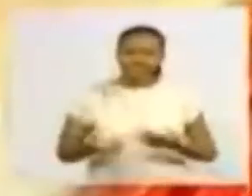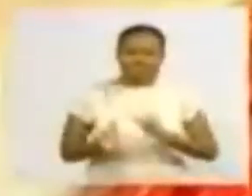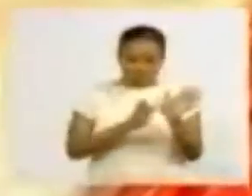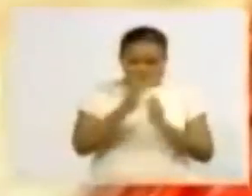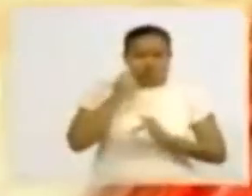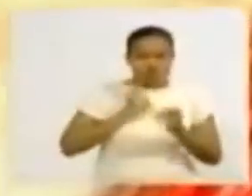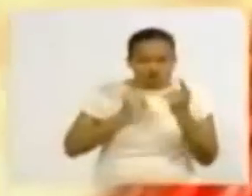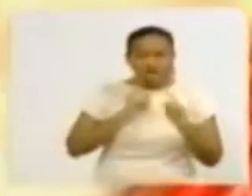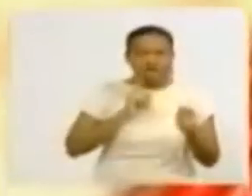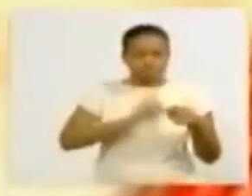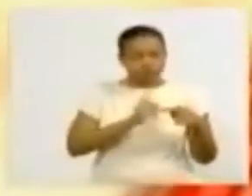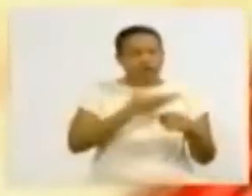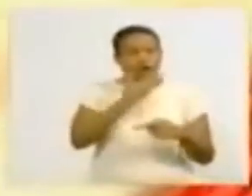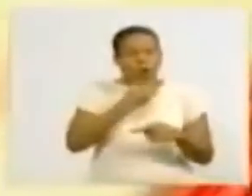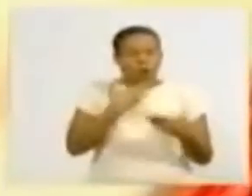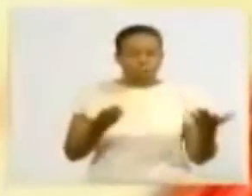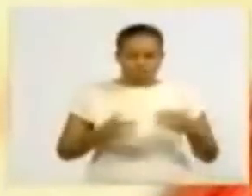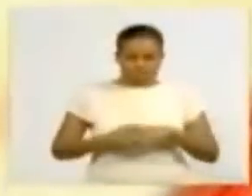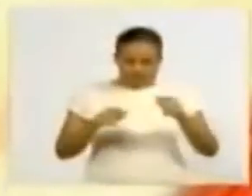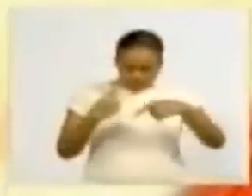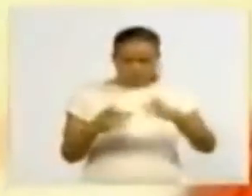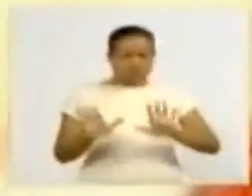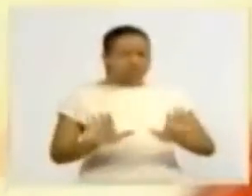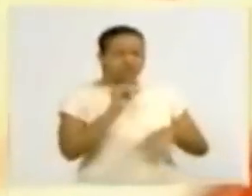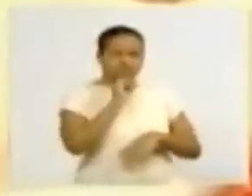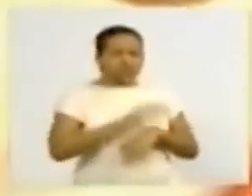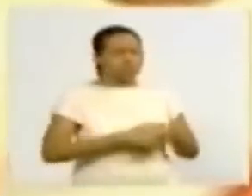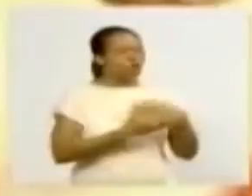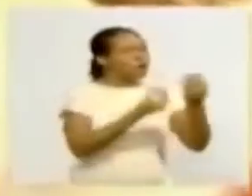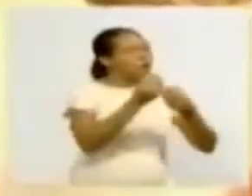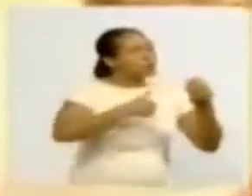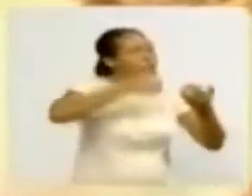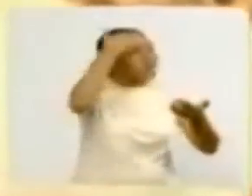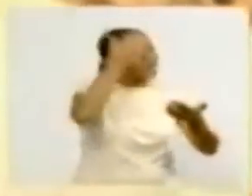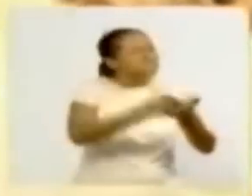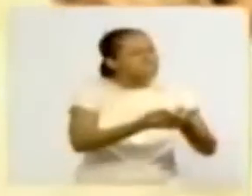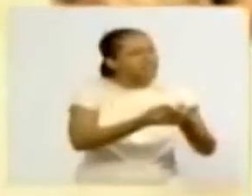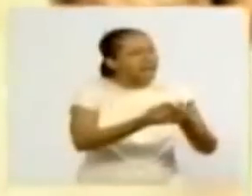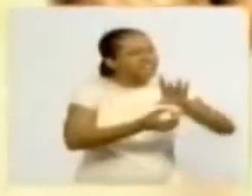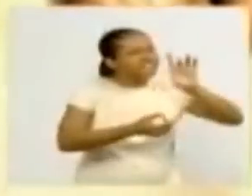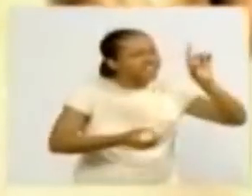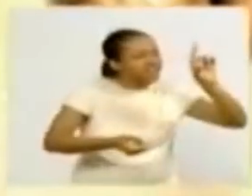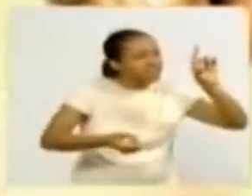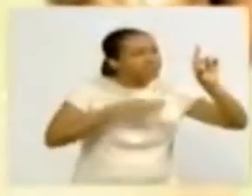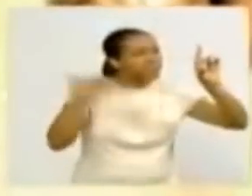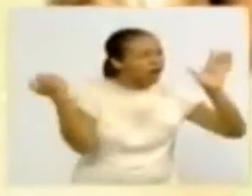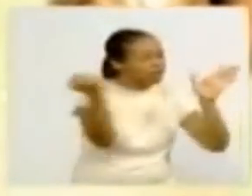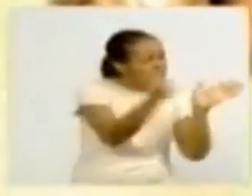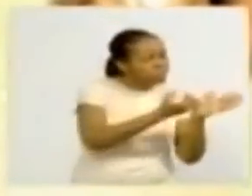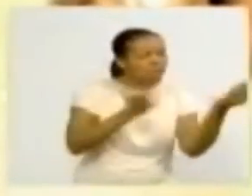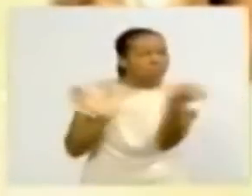E depois a vergonha da cruz. Como é que eu posso acreditar que um Deus se deixe ser crucificado?